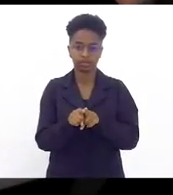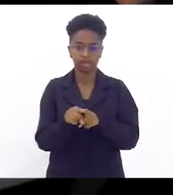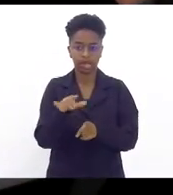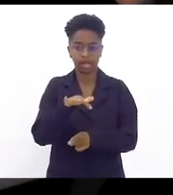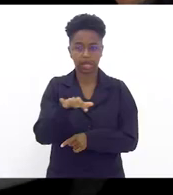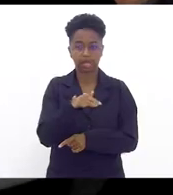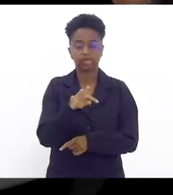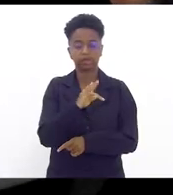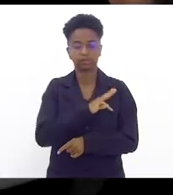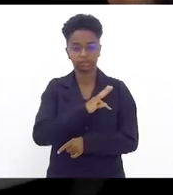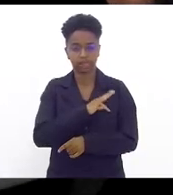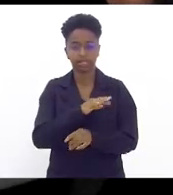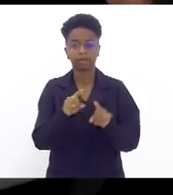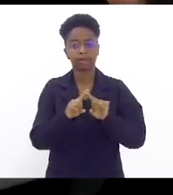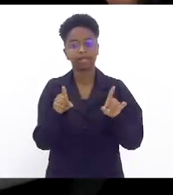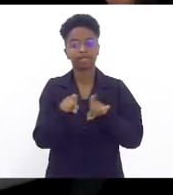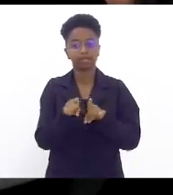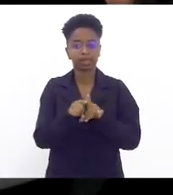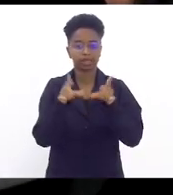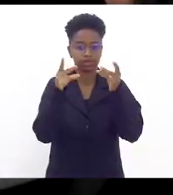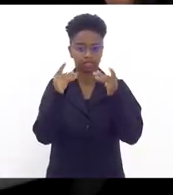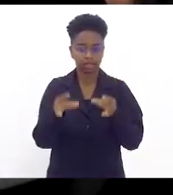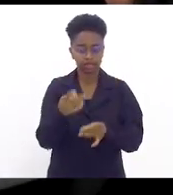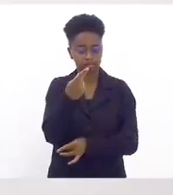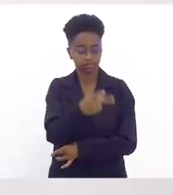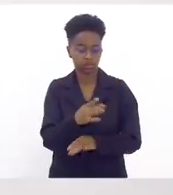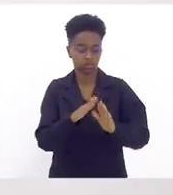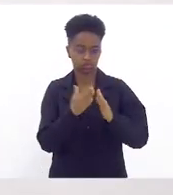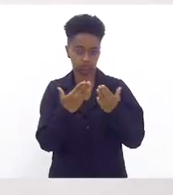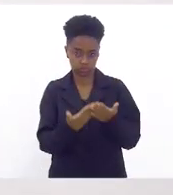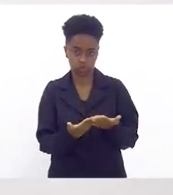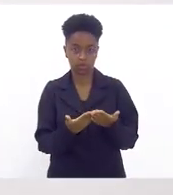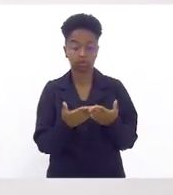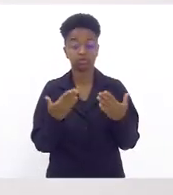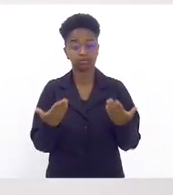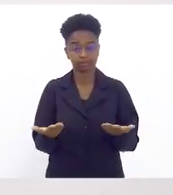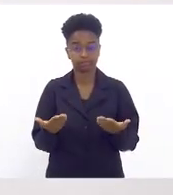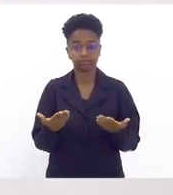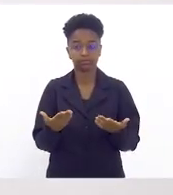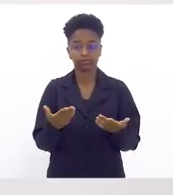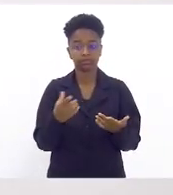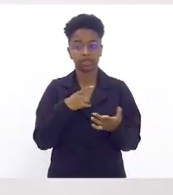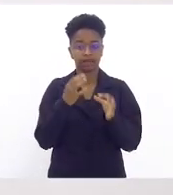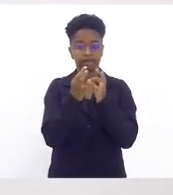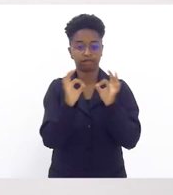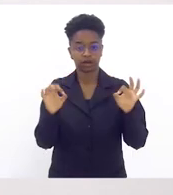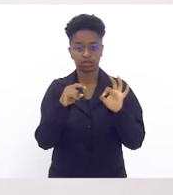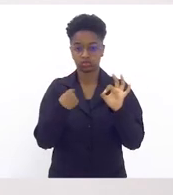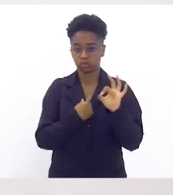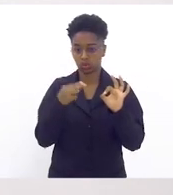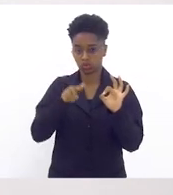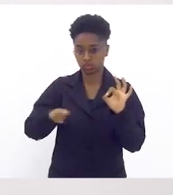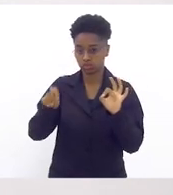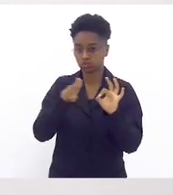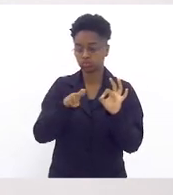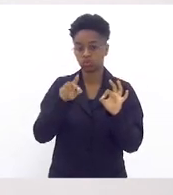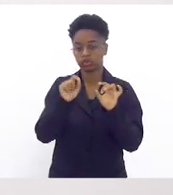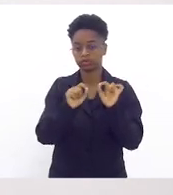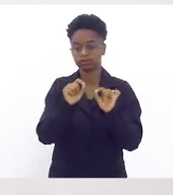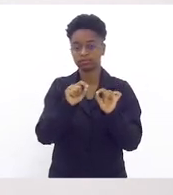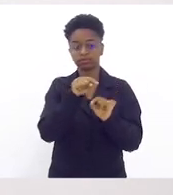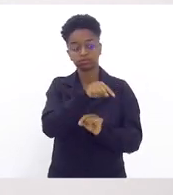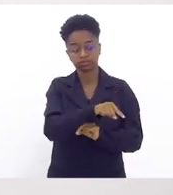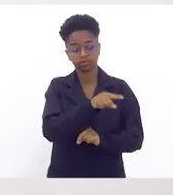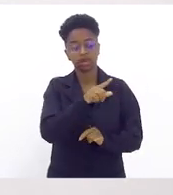como um todo mas também pelas especificidades da Martins Pena e que adaptando uma frase que a gente usa muito na rede A Martins Pena